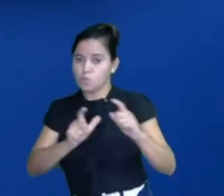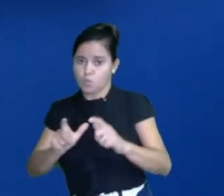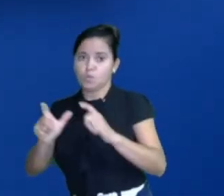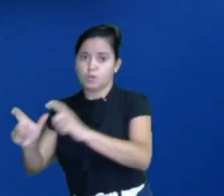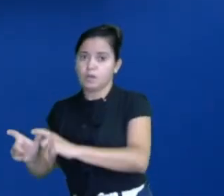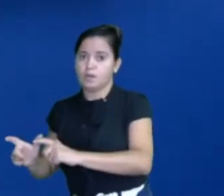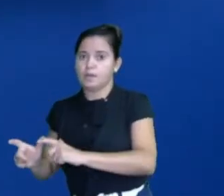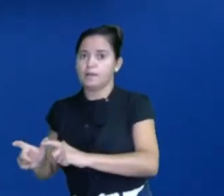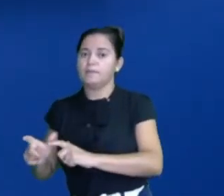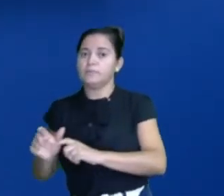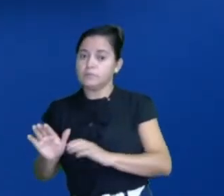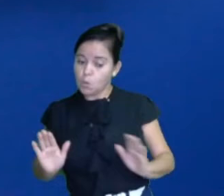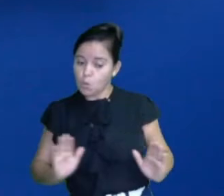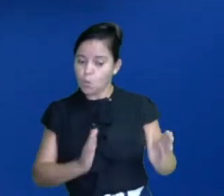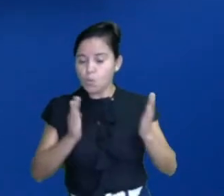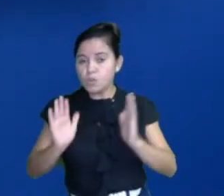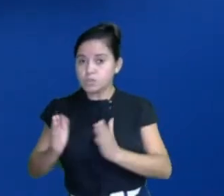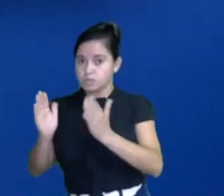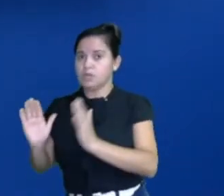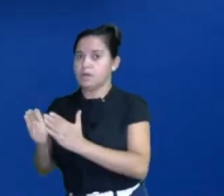por eles, certo?